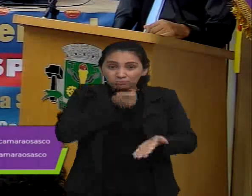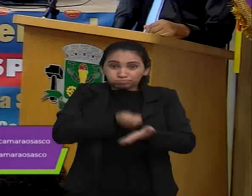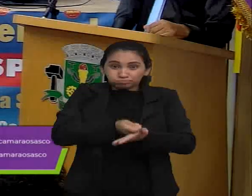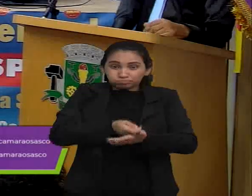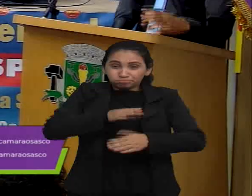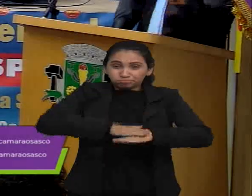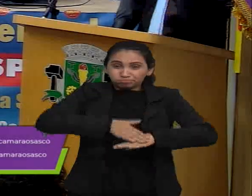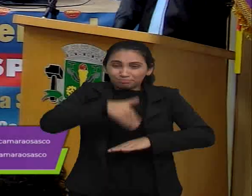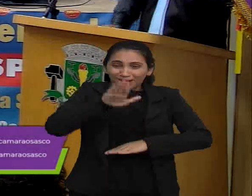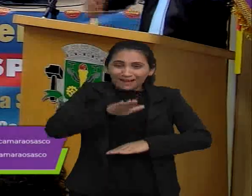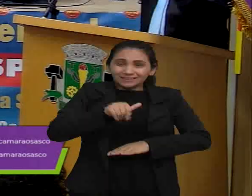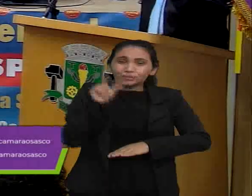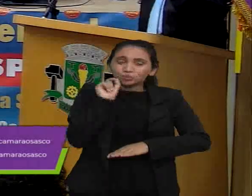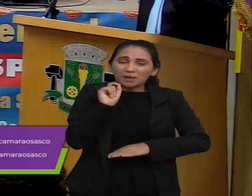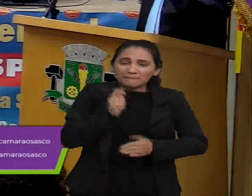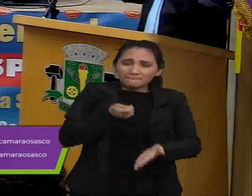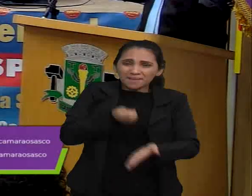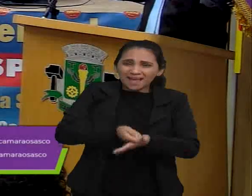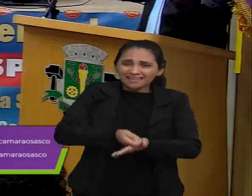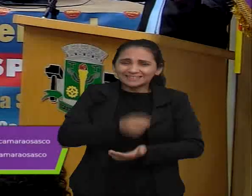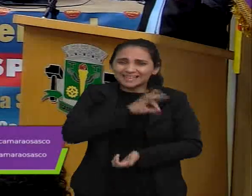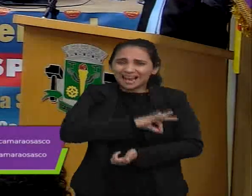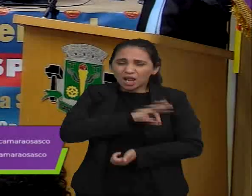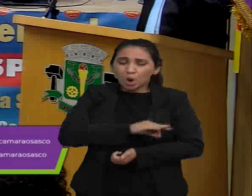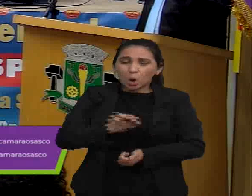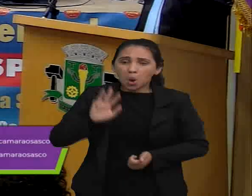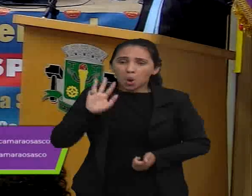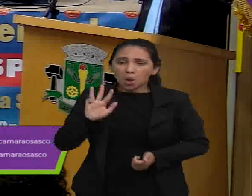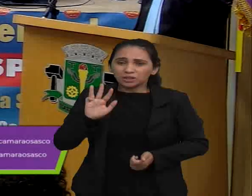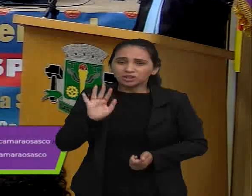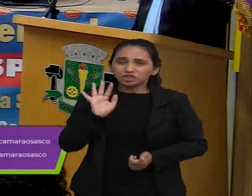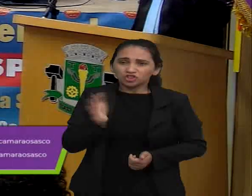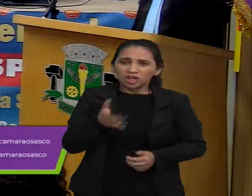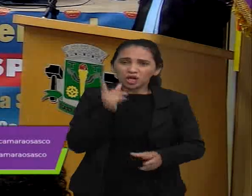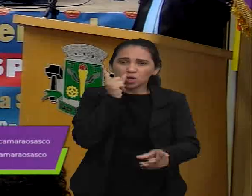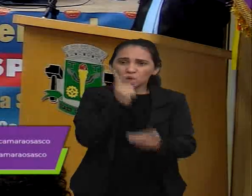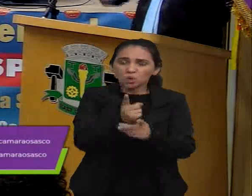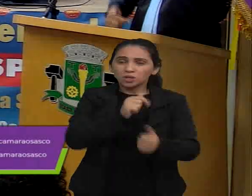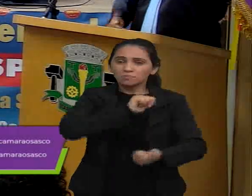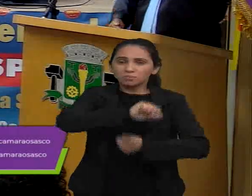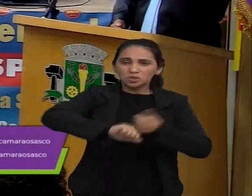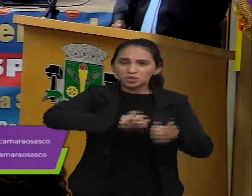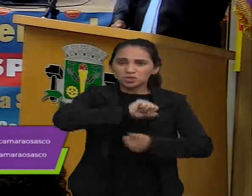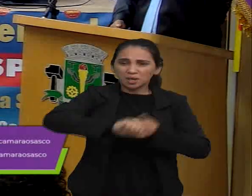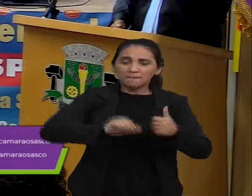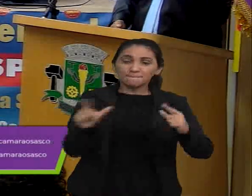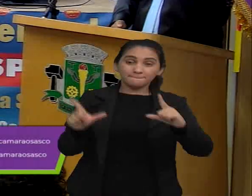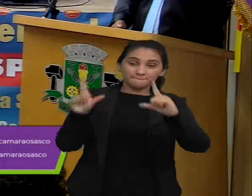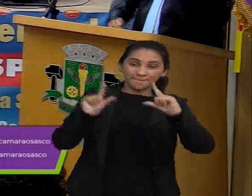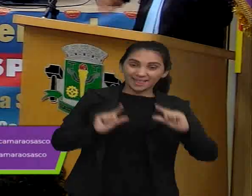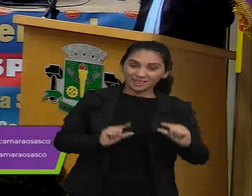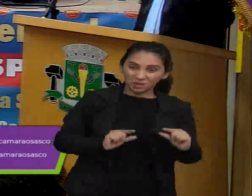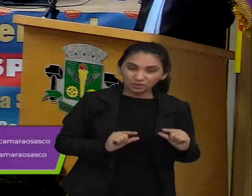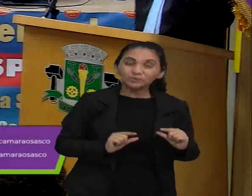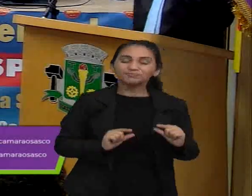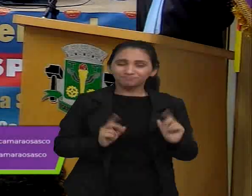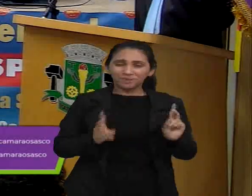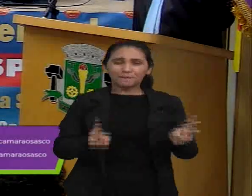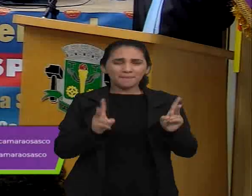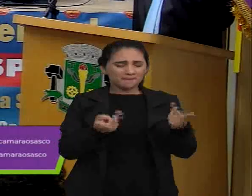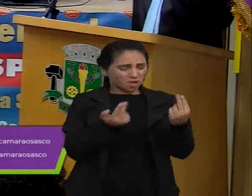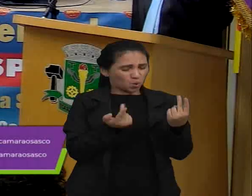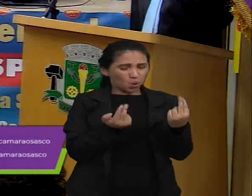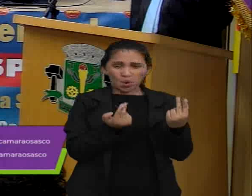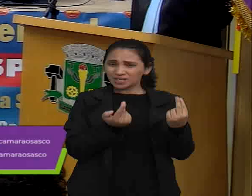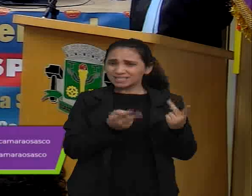tendo um salário veio para o governo Lula já encontra já mudança gasta-se muito menos com a mesma coisa